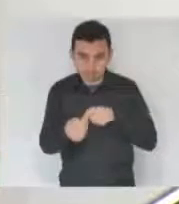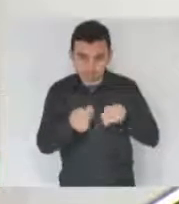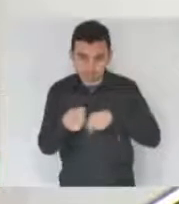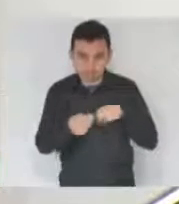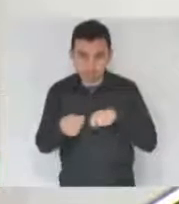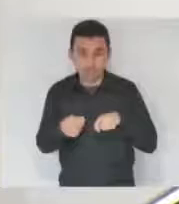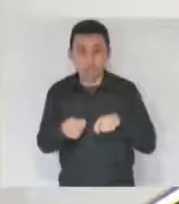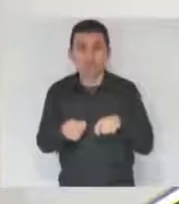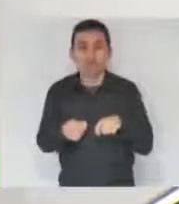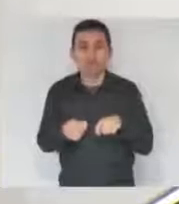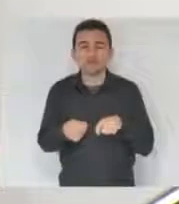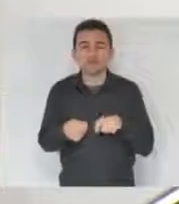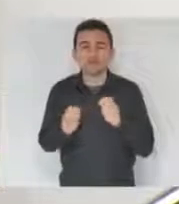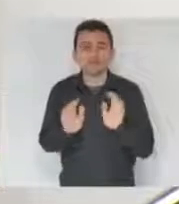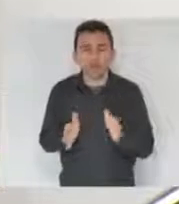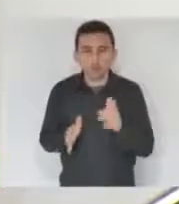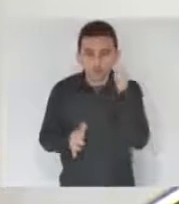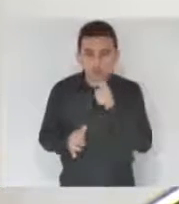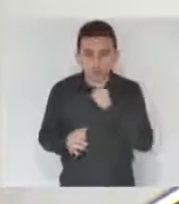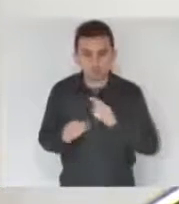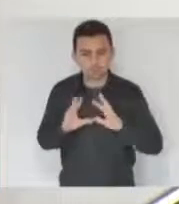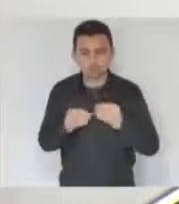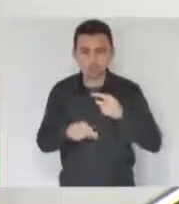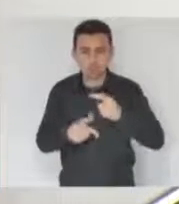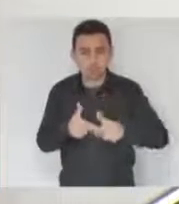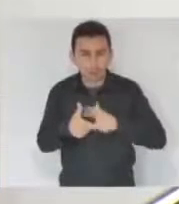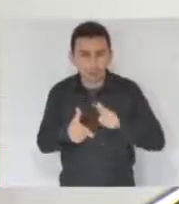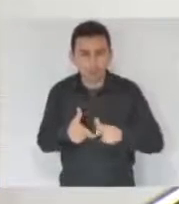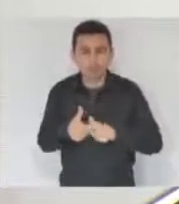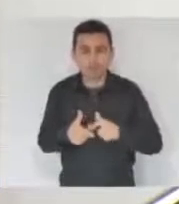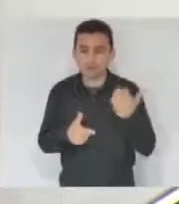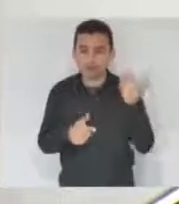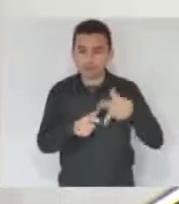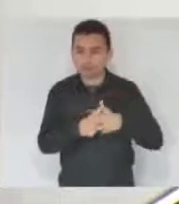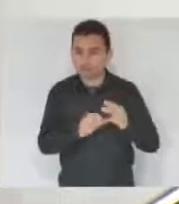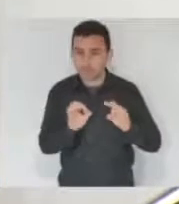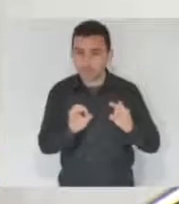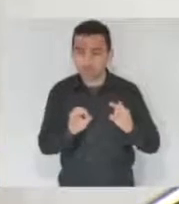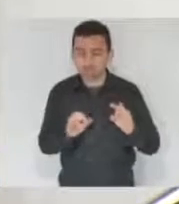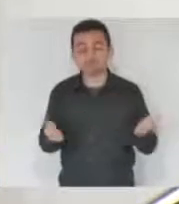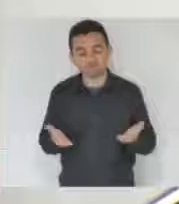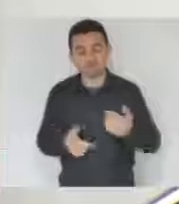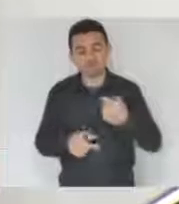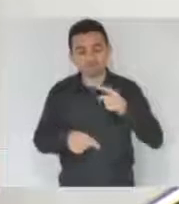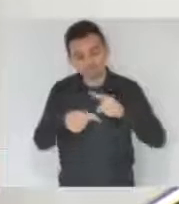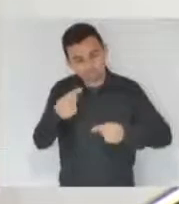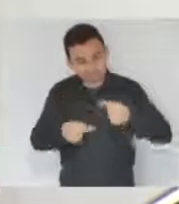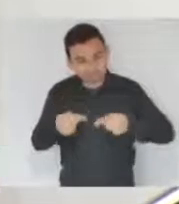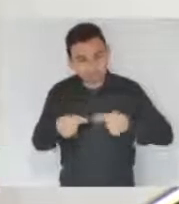todos os problemas ainda de ajustes que não tinham sido debatidos, de forma